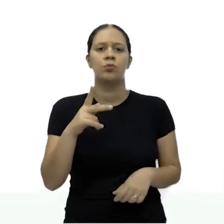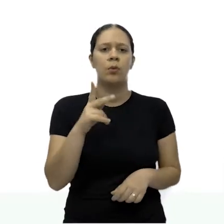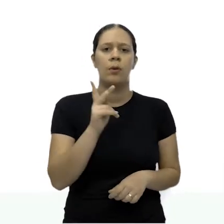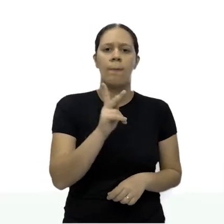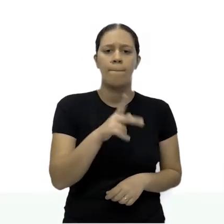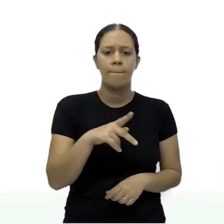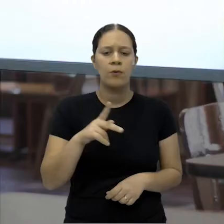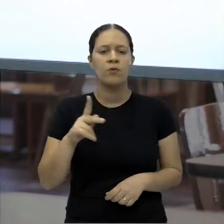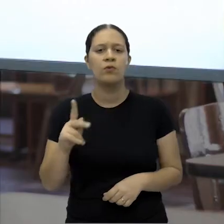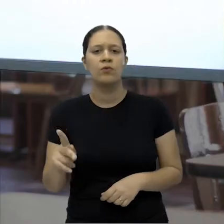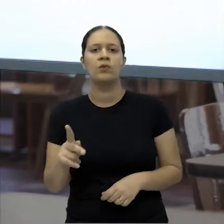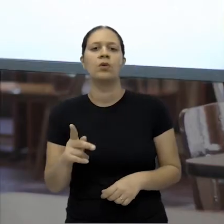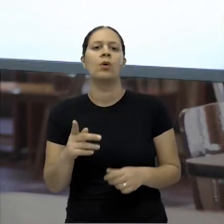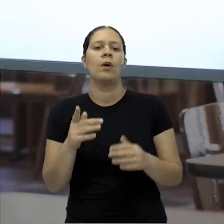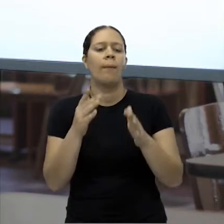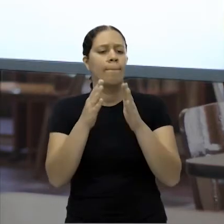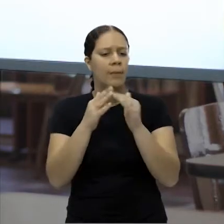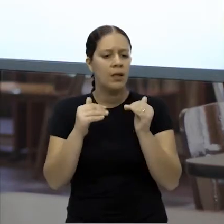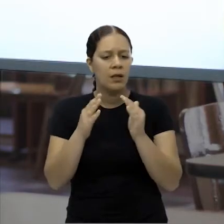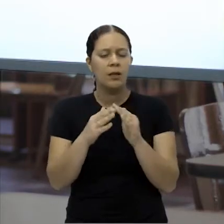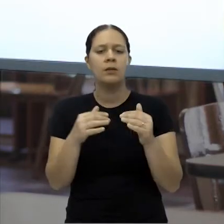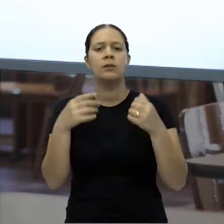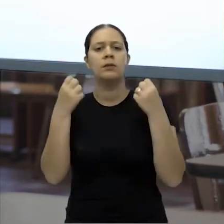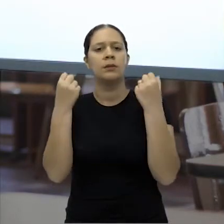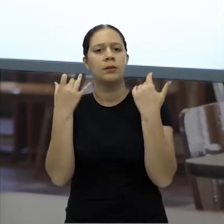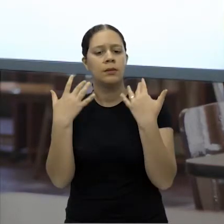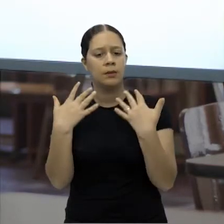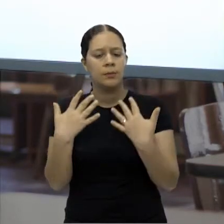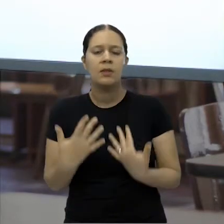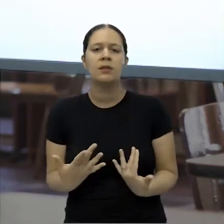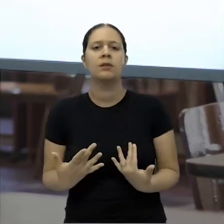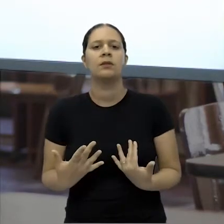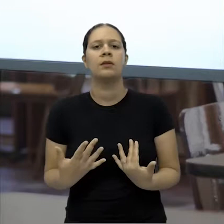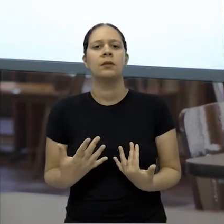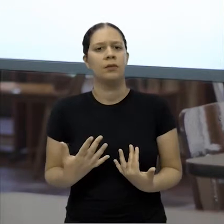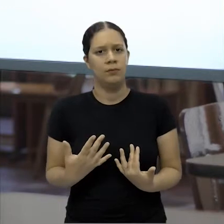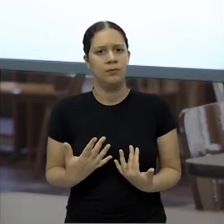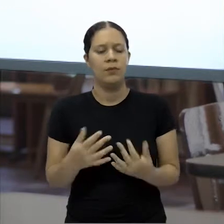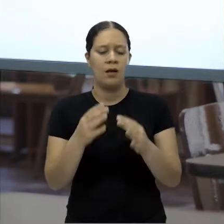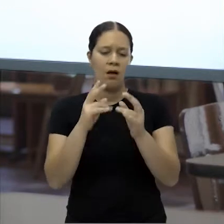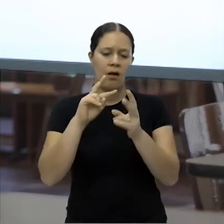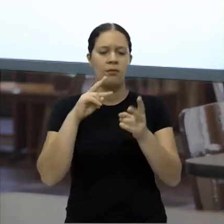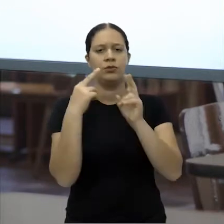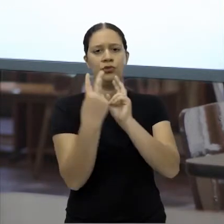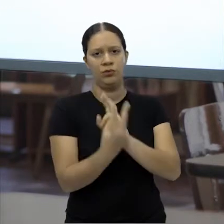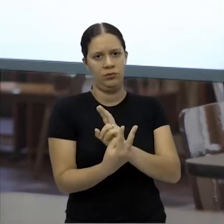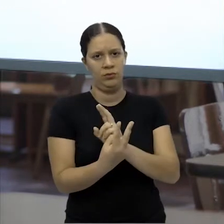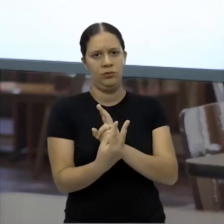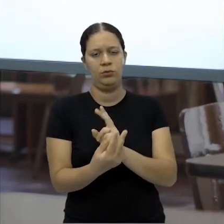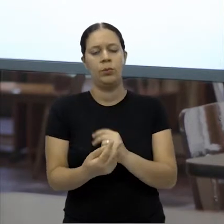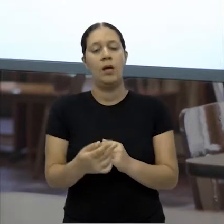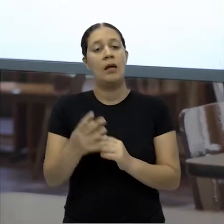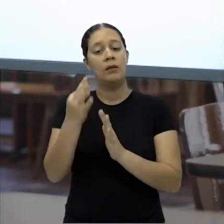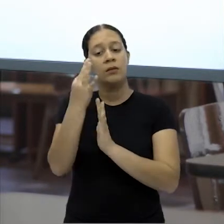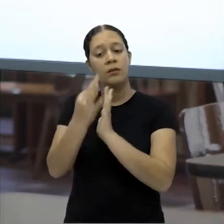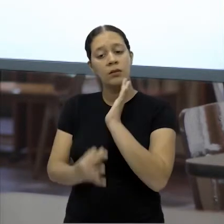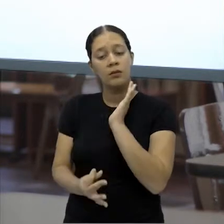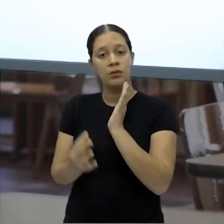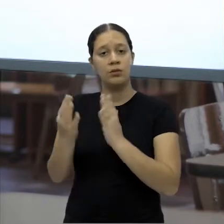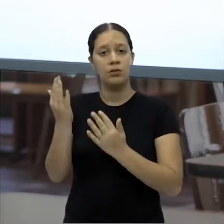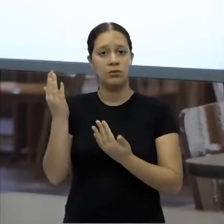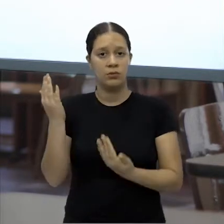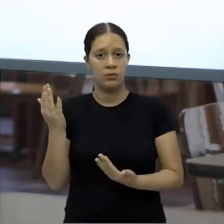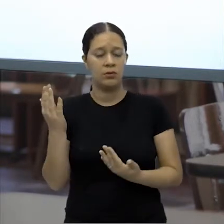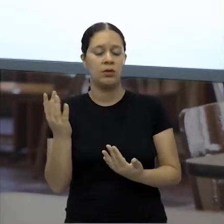sobre ele, pede mais explicações durante a tua aula remota. Esse